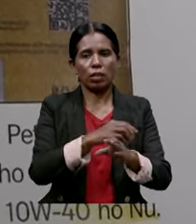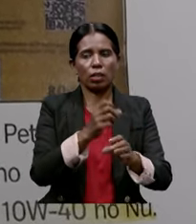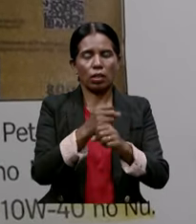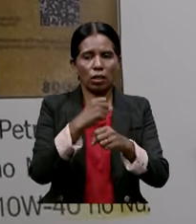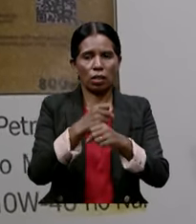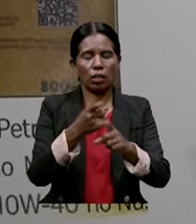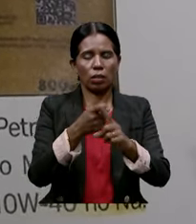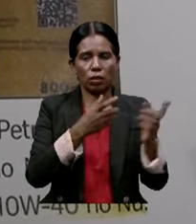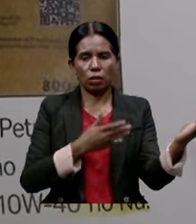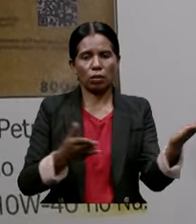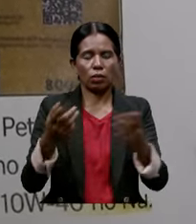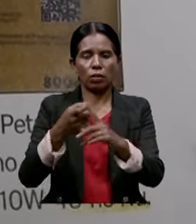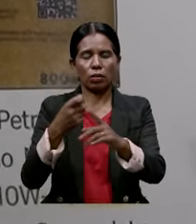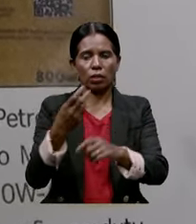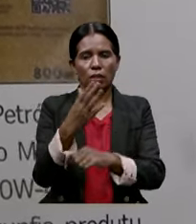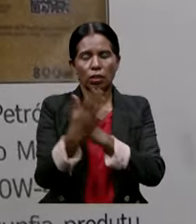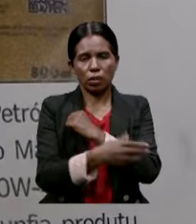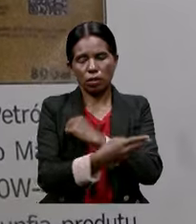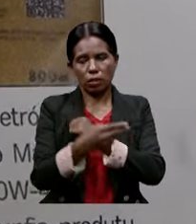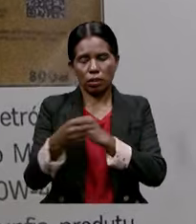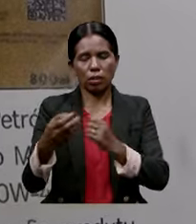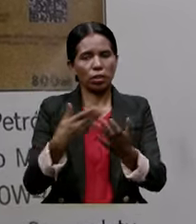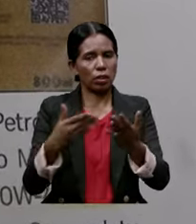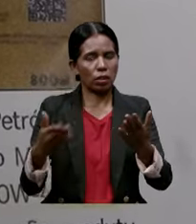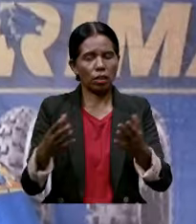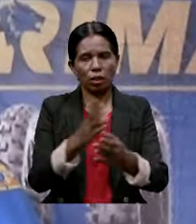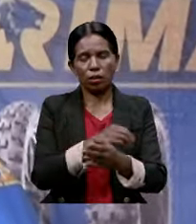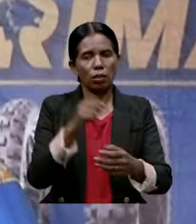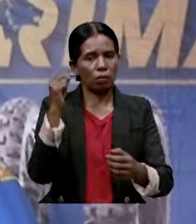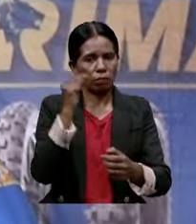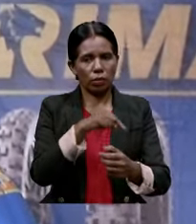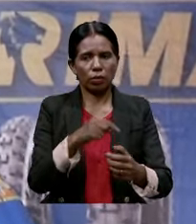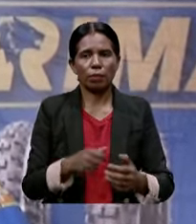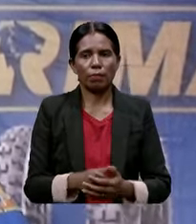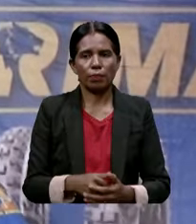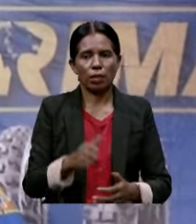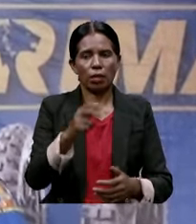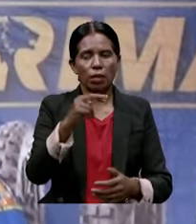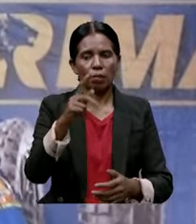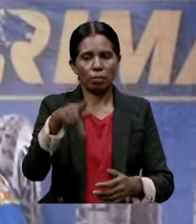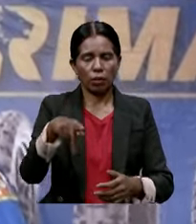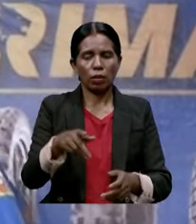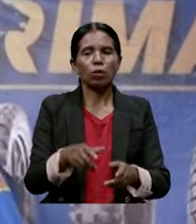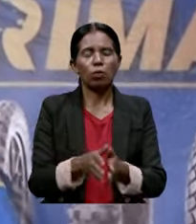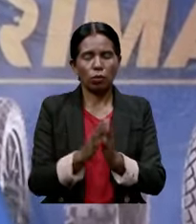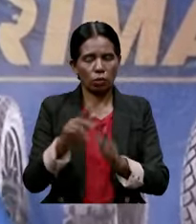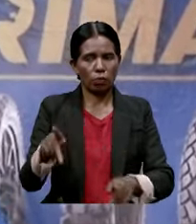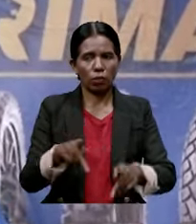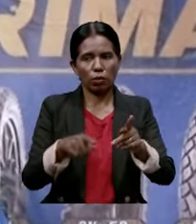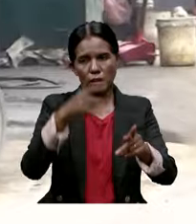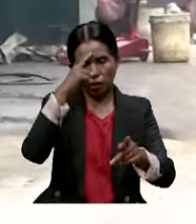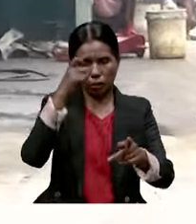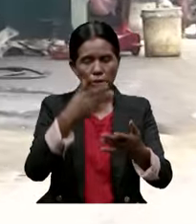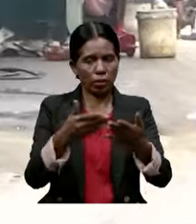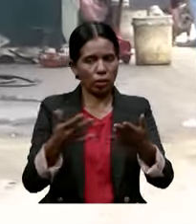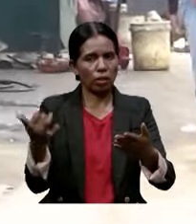produz no importa husi nação Indonesia tamba produto hirak ne desconfia falso. ANP husu público atu cuidado bang hira sosa óleo tamba produto